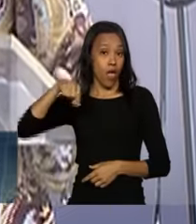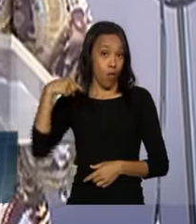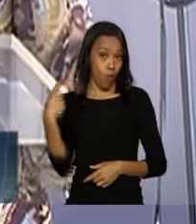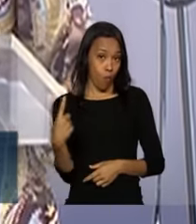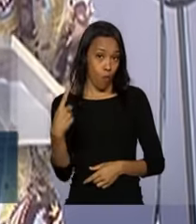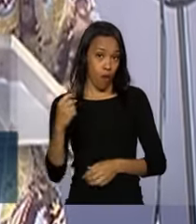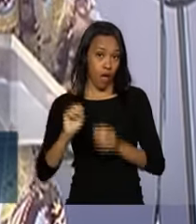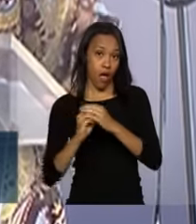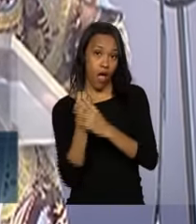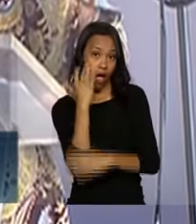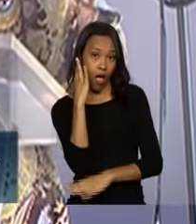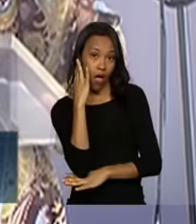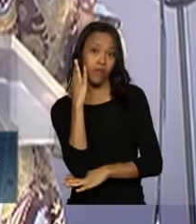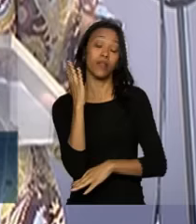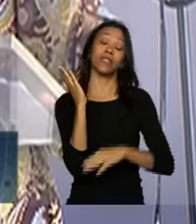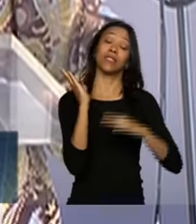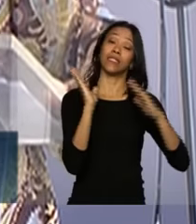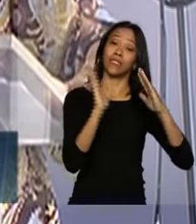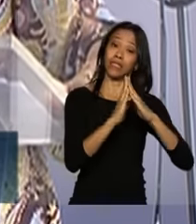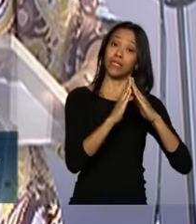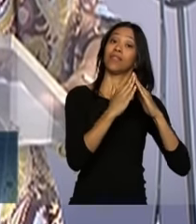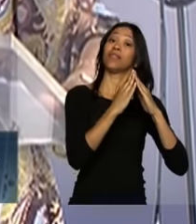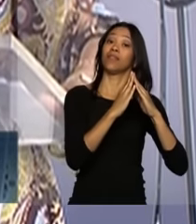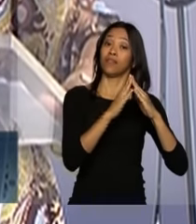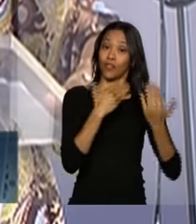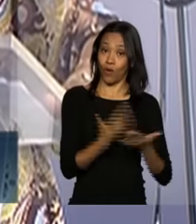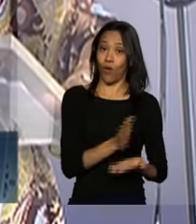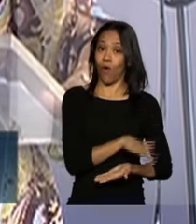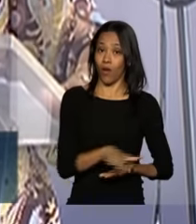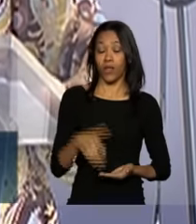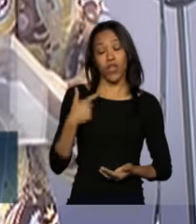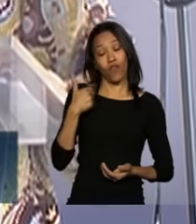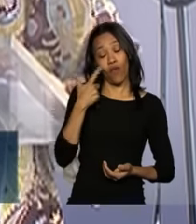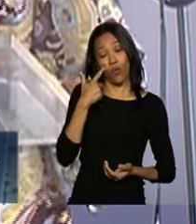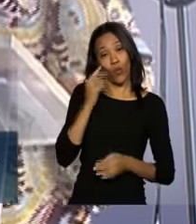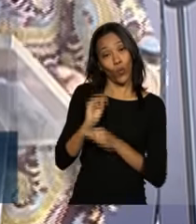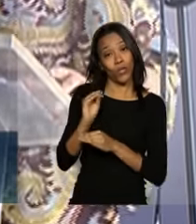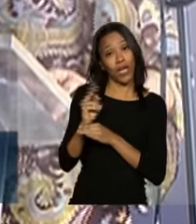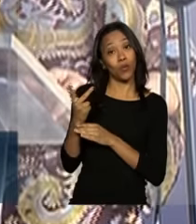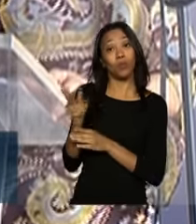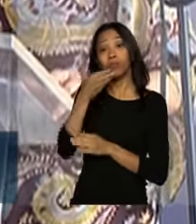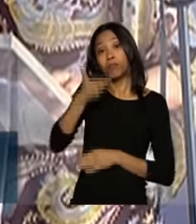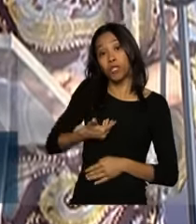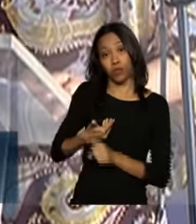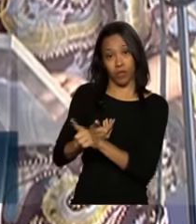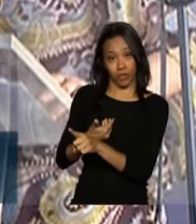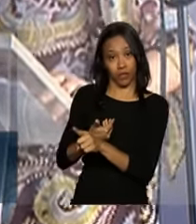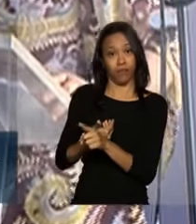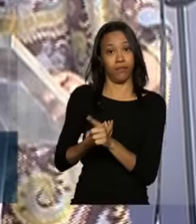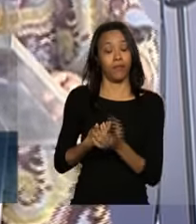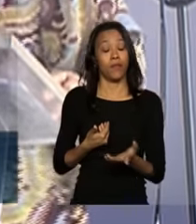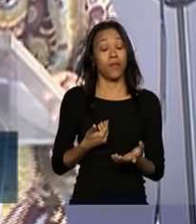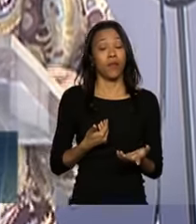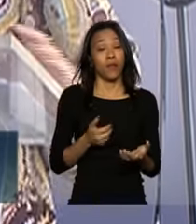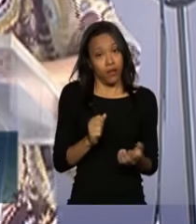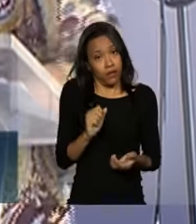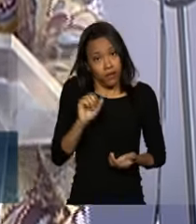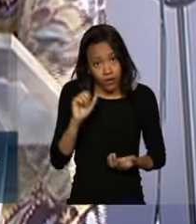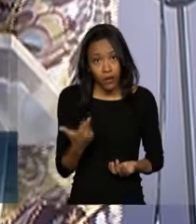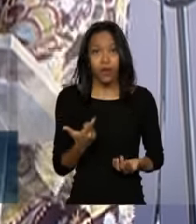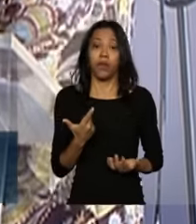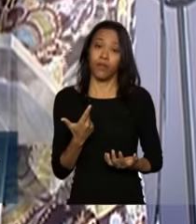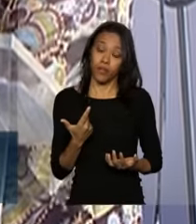creche. E eu vou cuidar do dele para ver o que é possível fazer. É claro que o